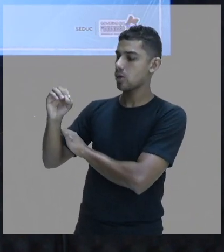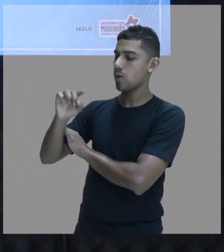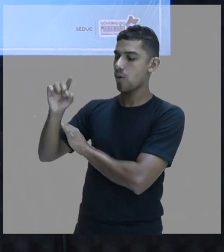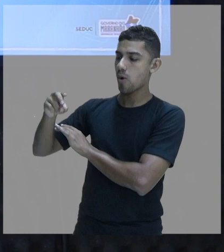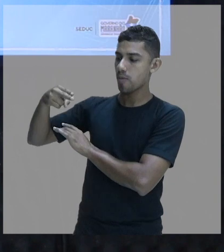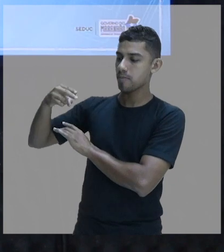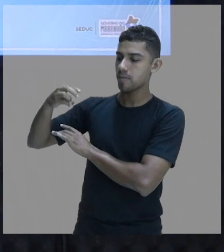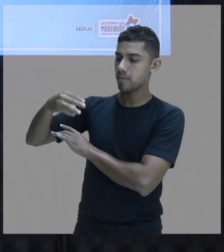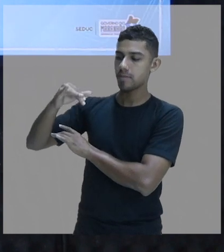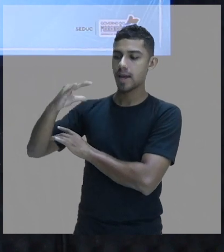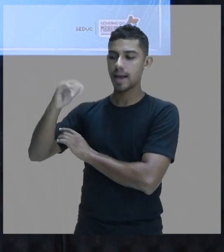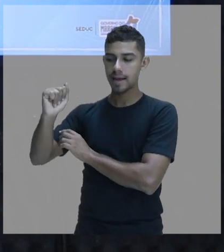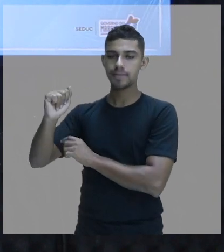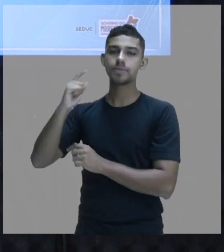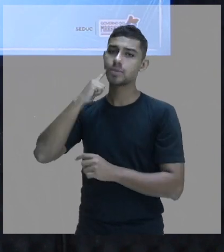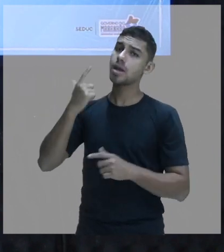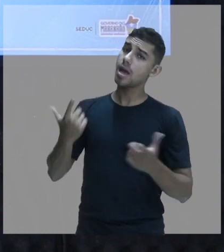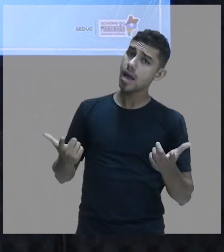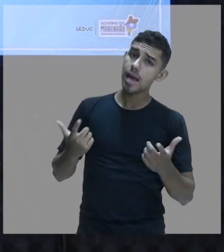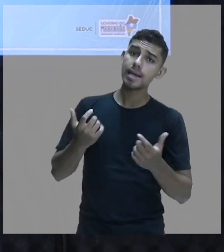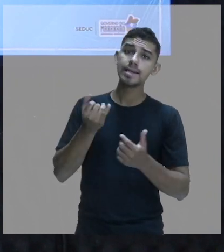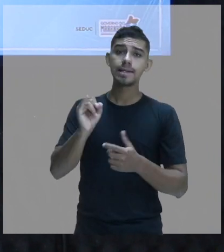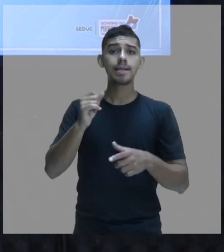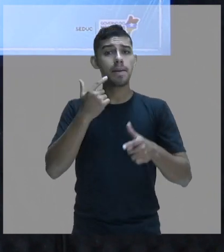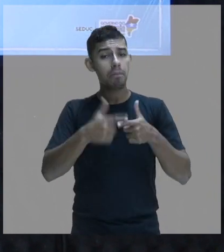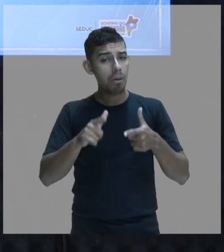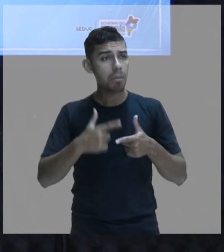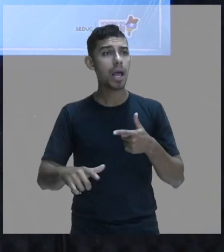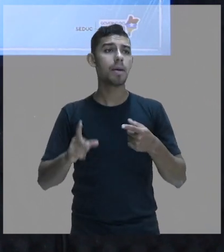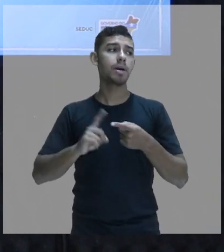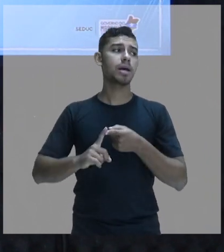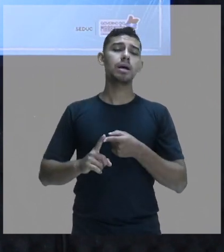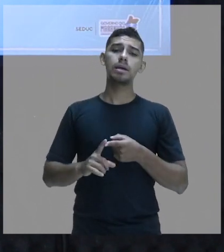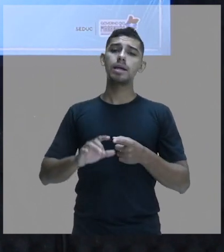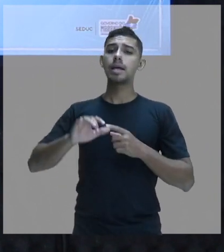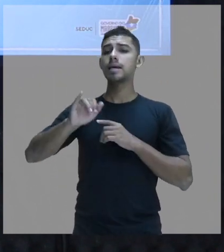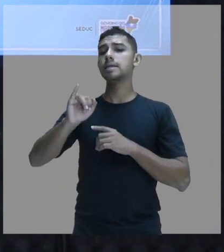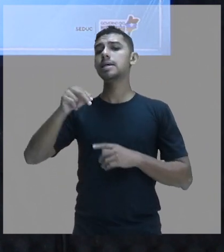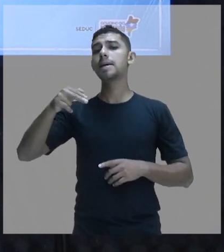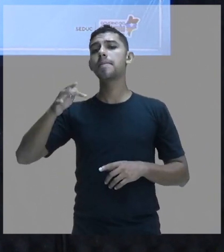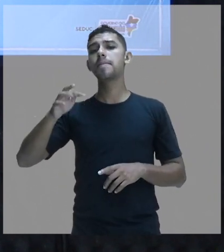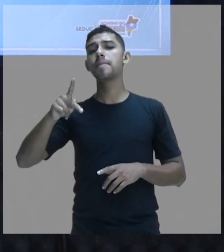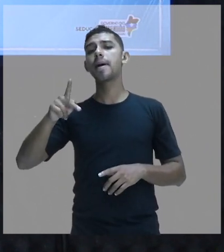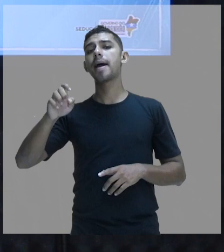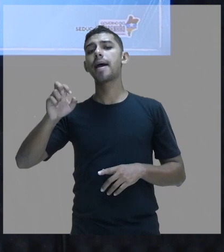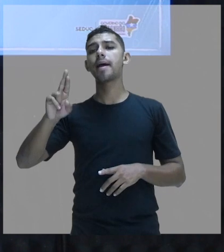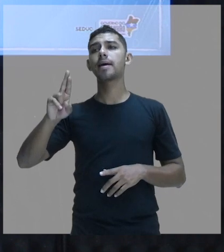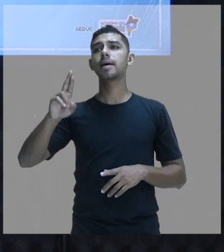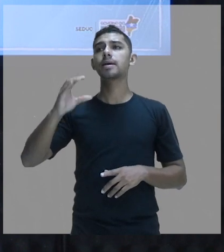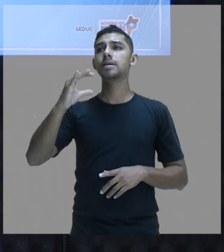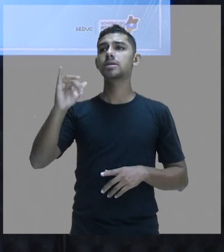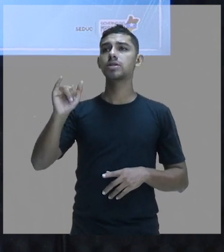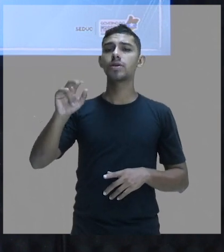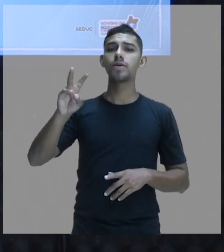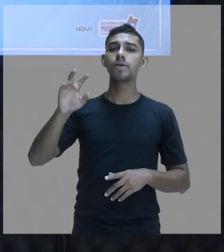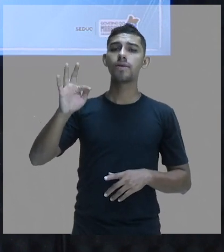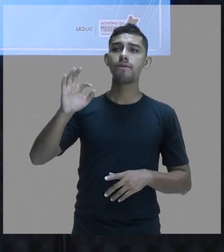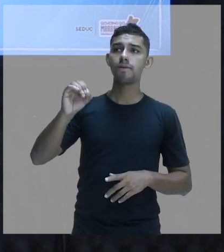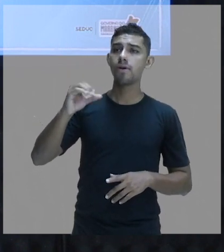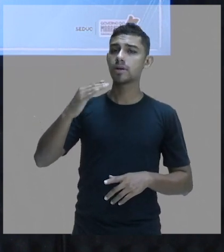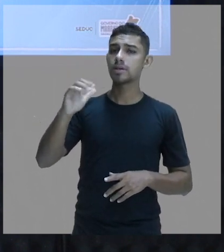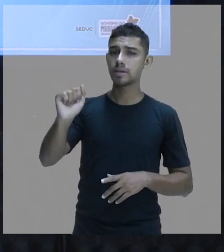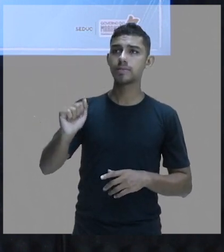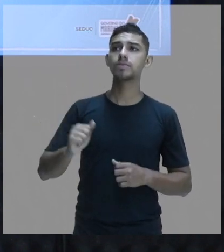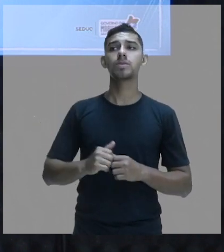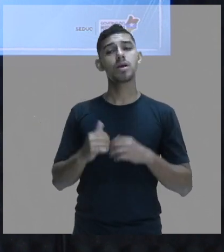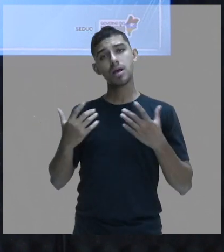ter um problema. Aí eu vou ter uma cifose torácica, uma hipercifose torácica, aí eu vou ter uma lordose